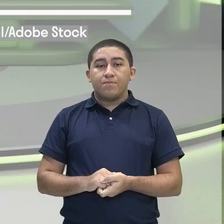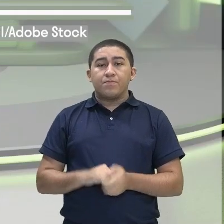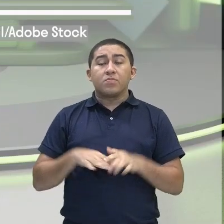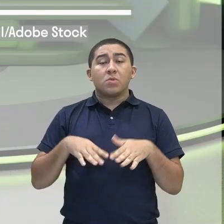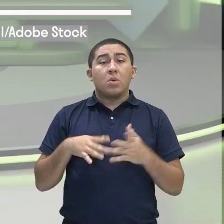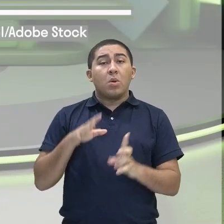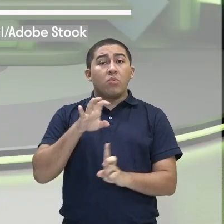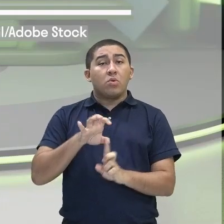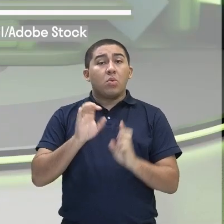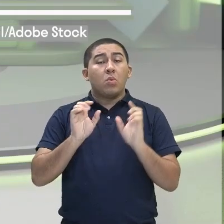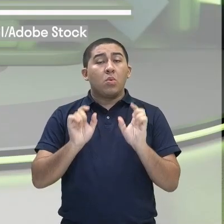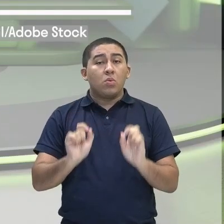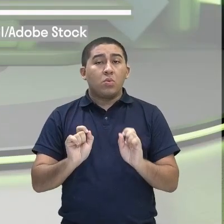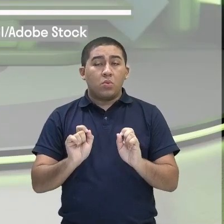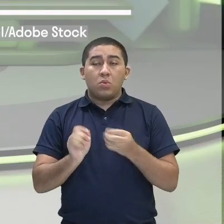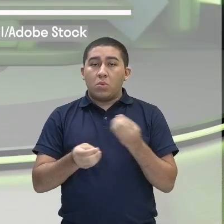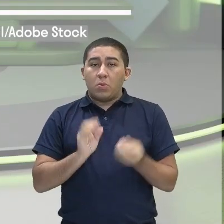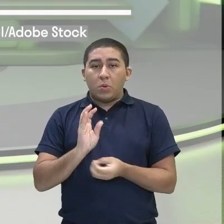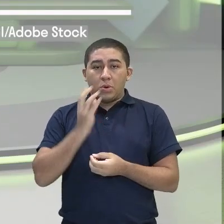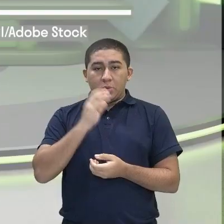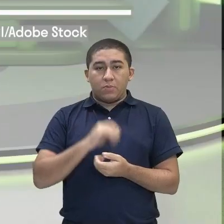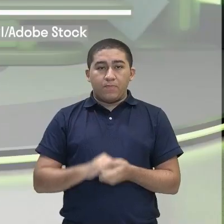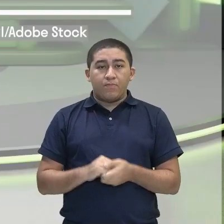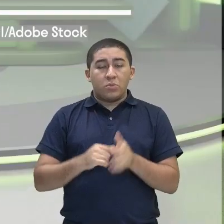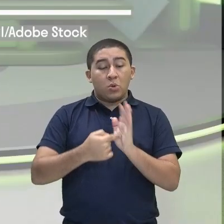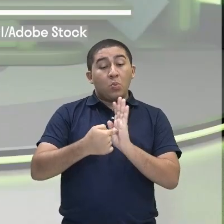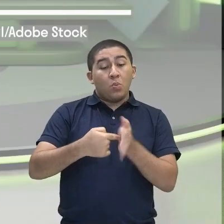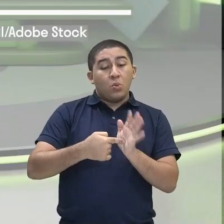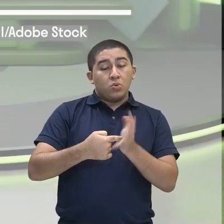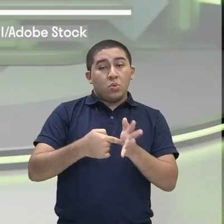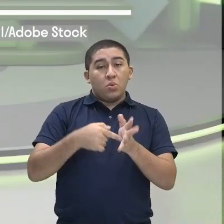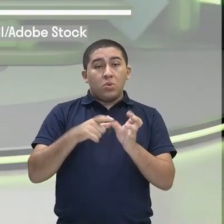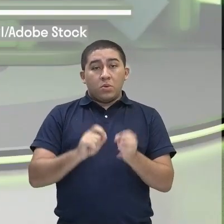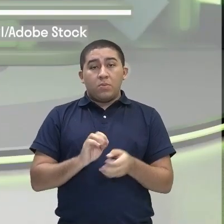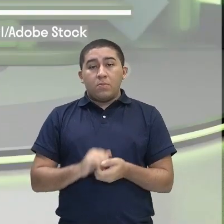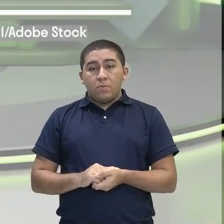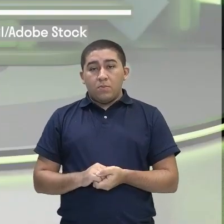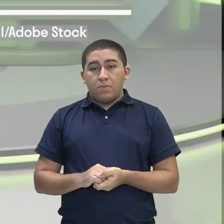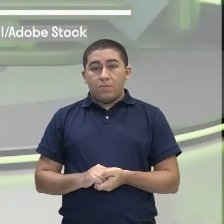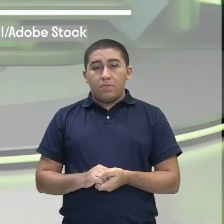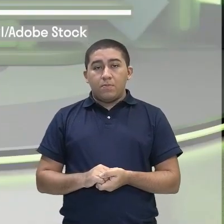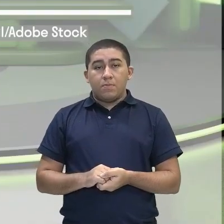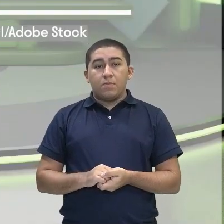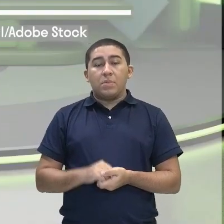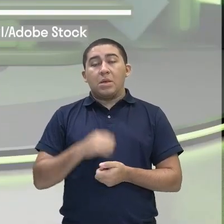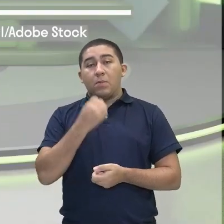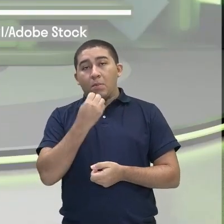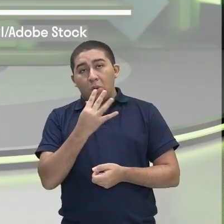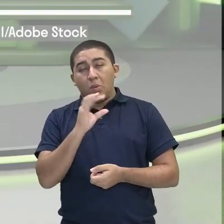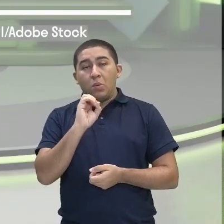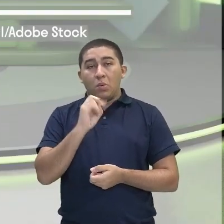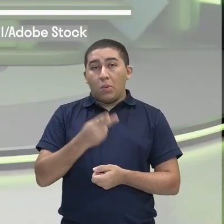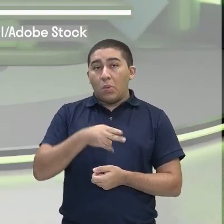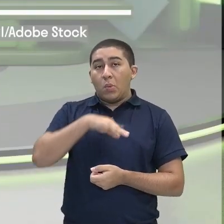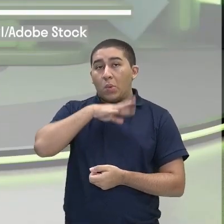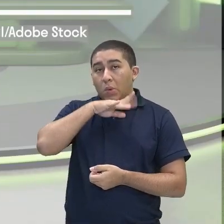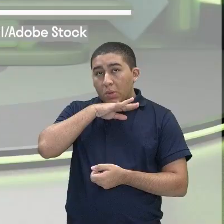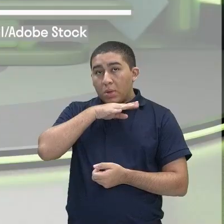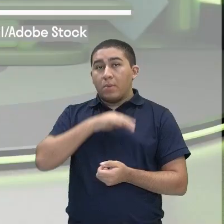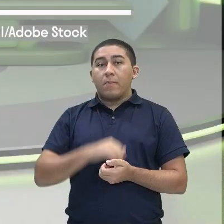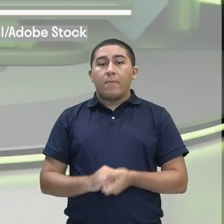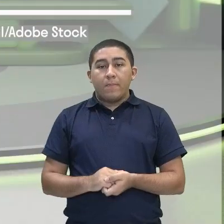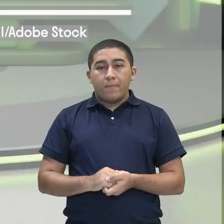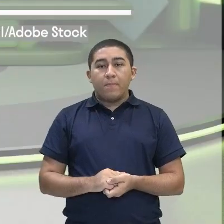disso? Bem, esses motores, eles são vilões ou são mocinhos, por assim dizer? Bem, o motor de